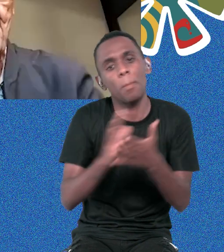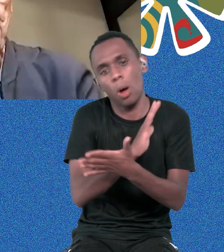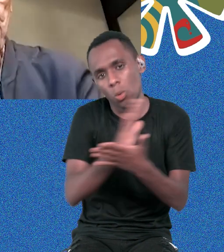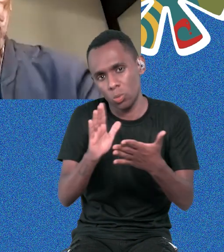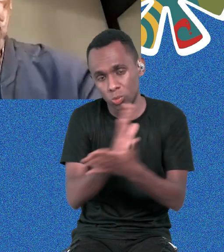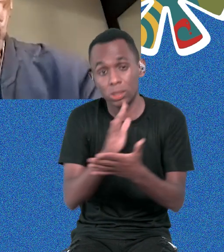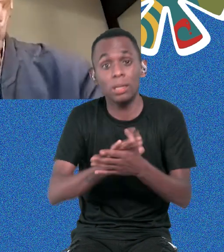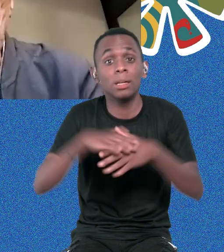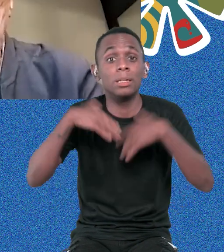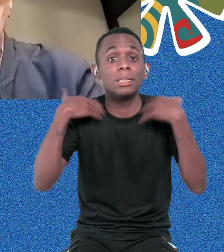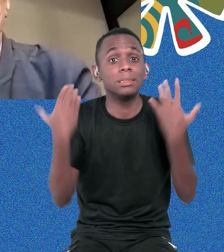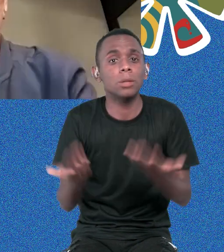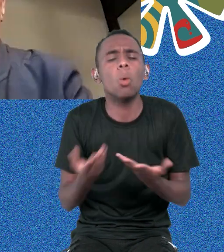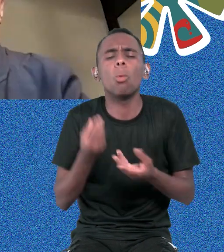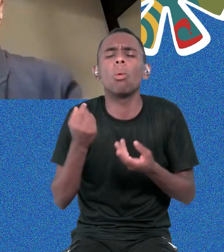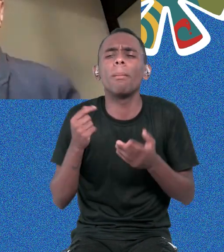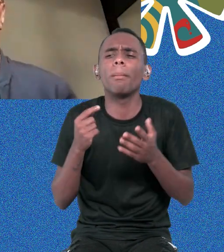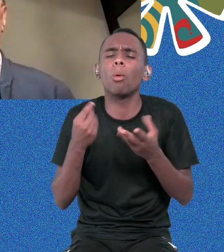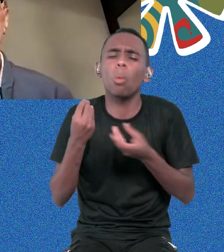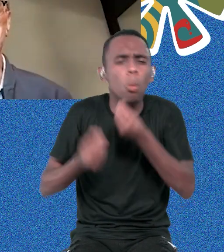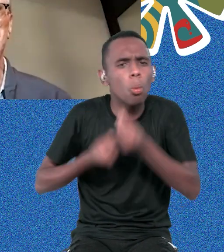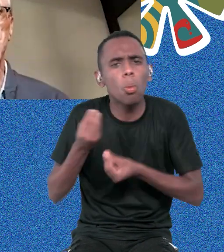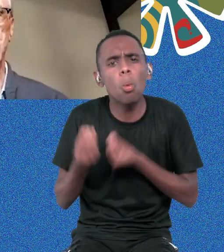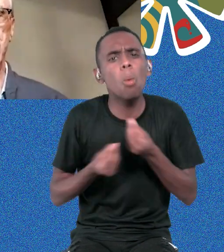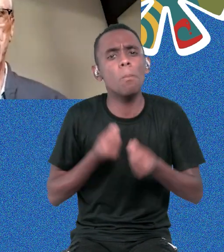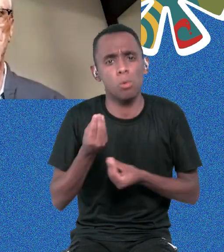coletivos, né? Então, como que